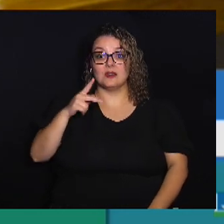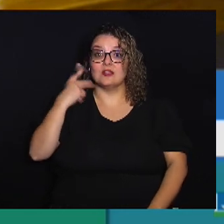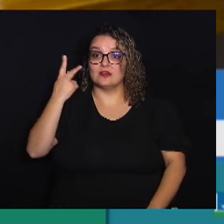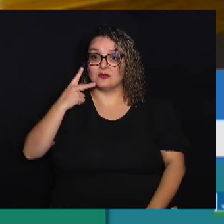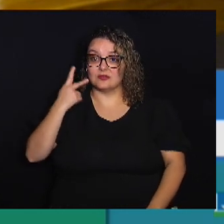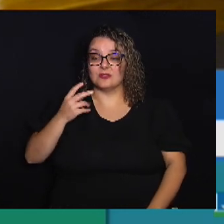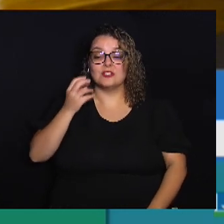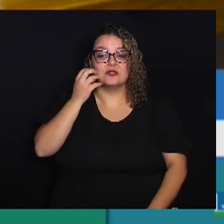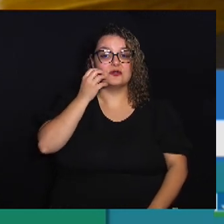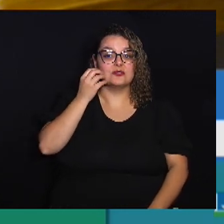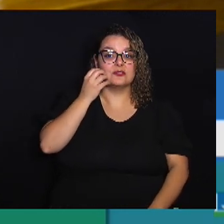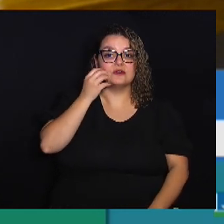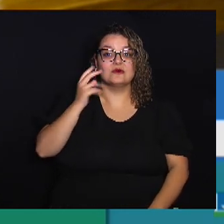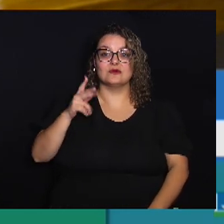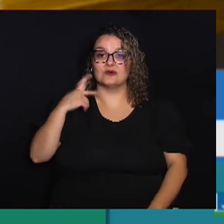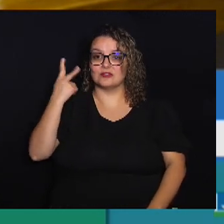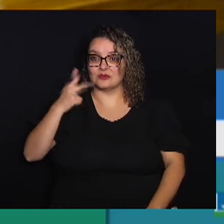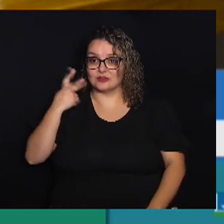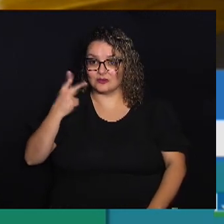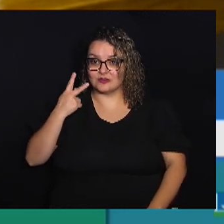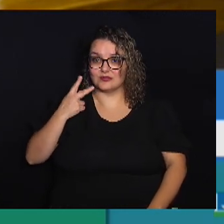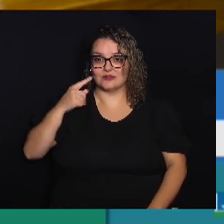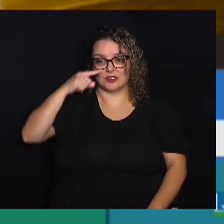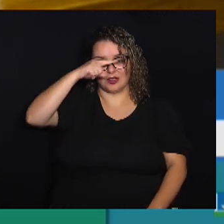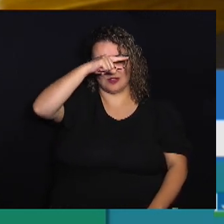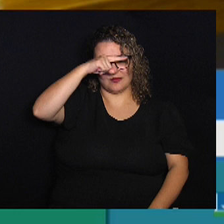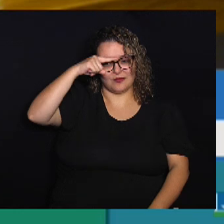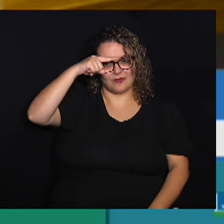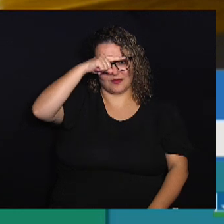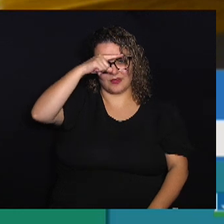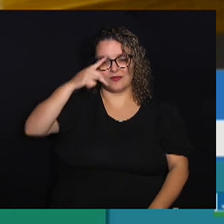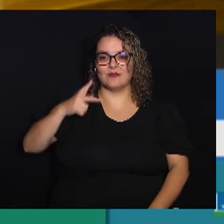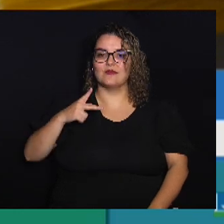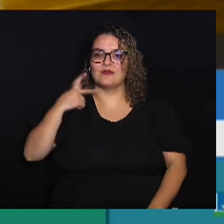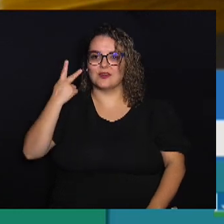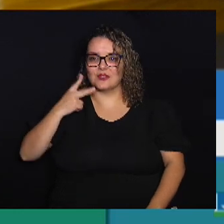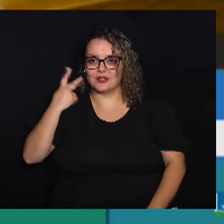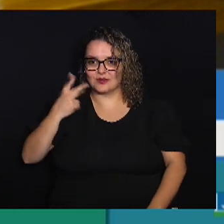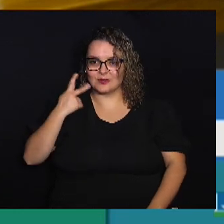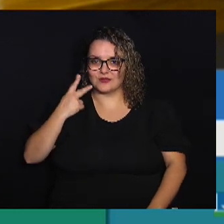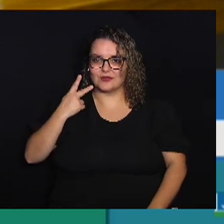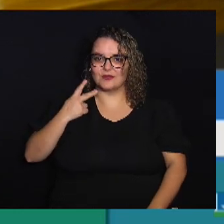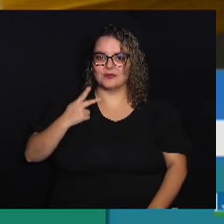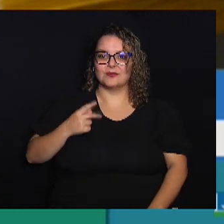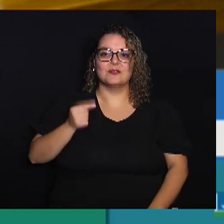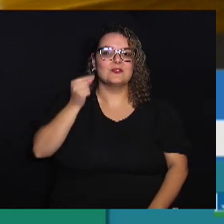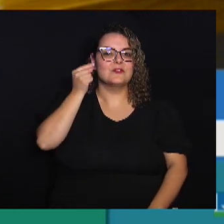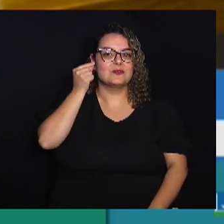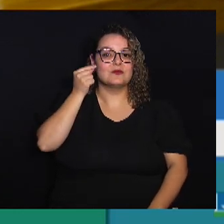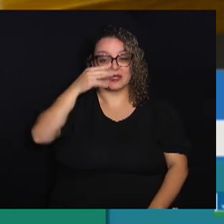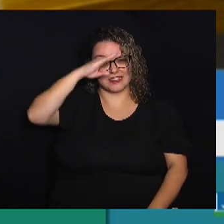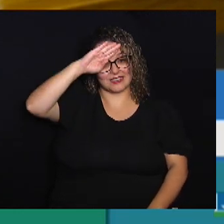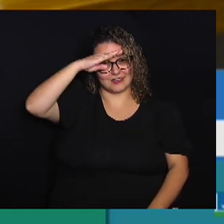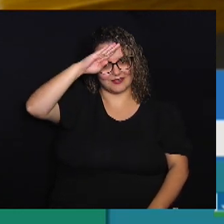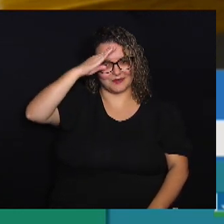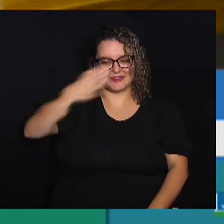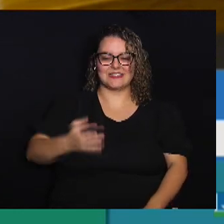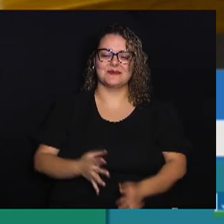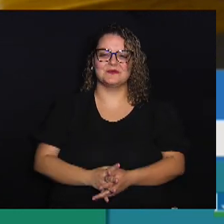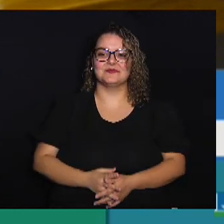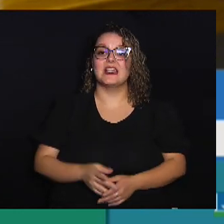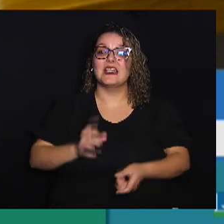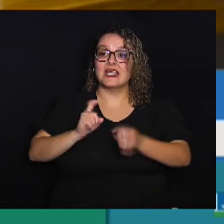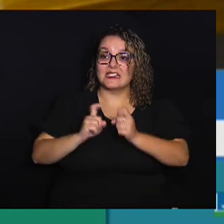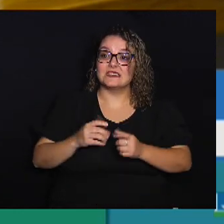vereador Igor Diego, vereador Felipe Marquesi e vereador Marcelo da Farmácia. Essa